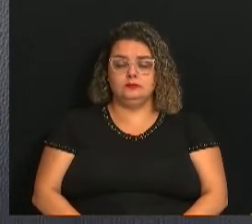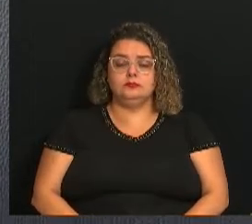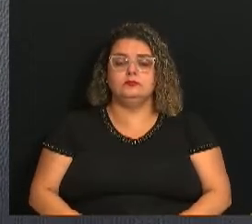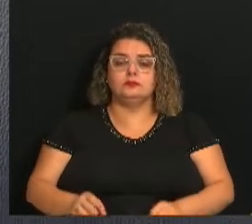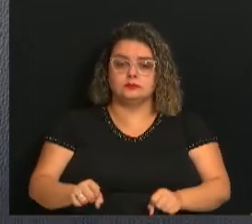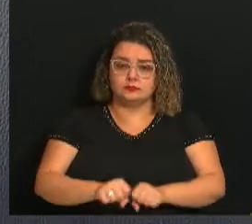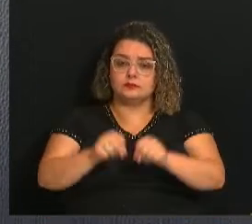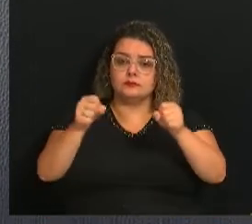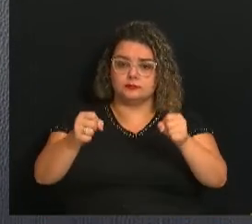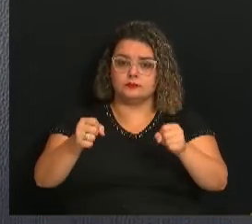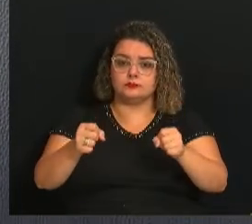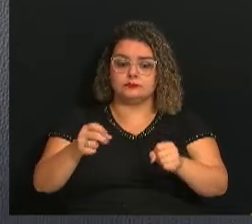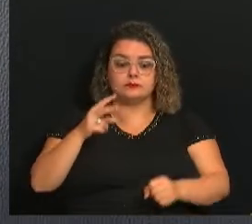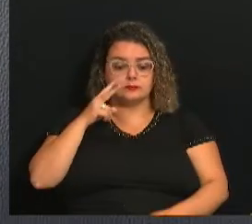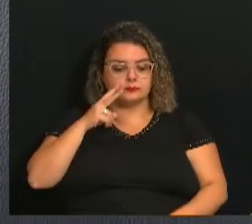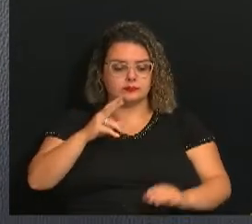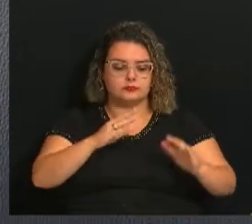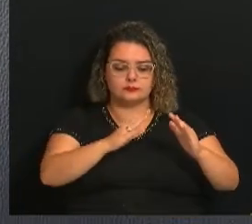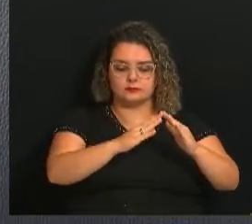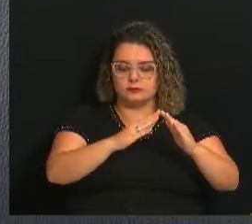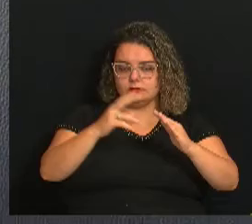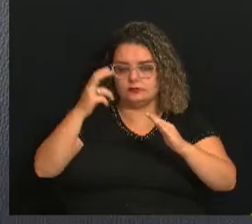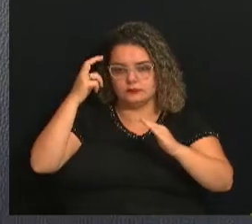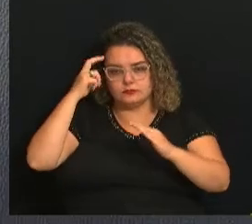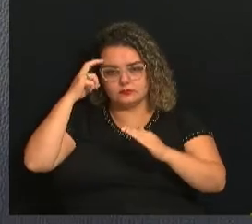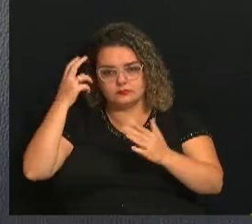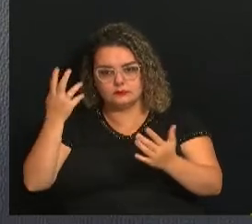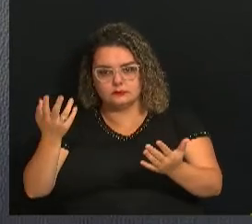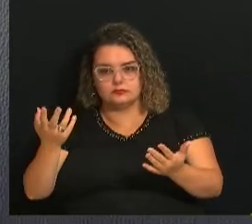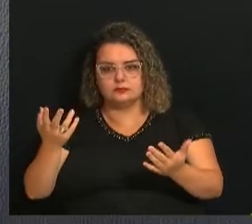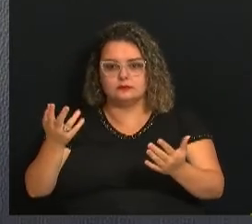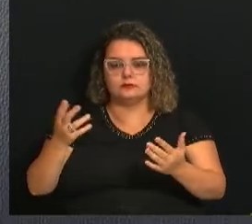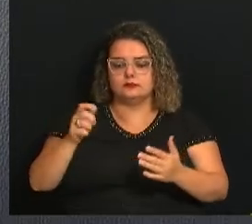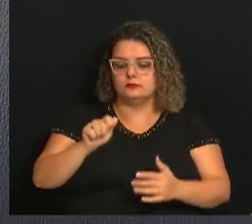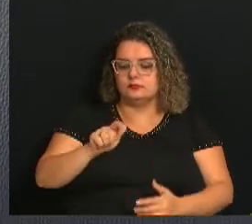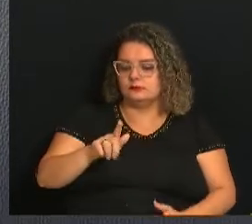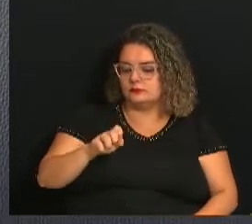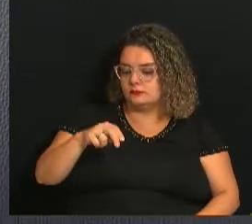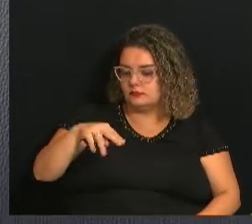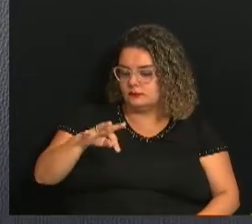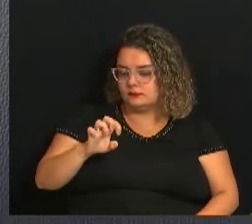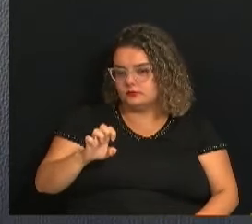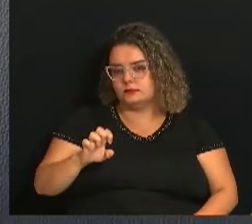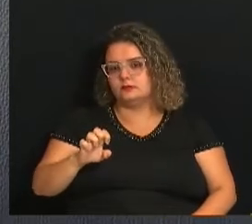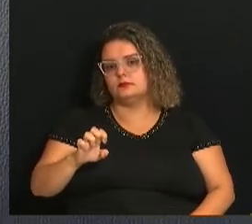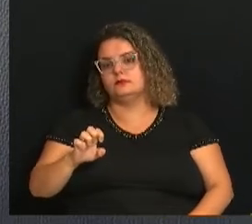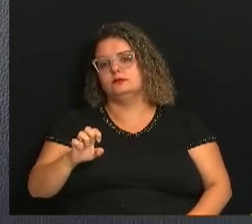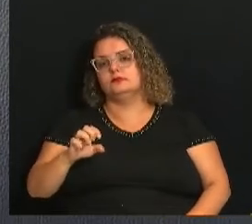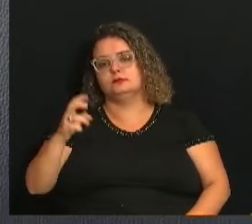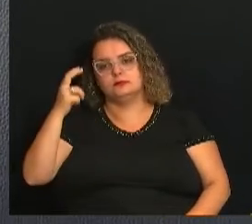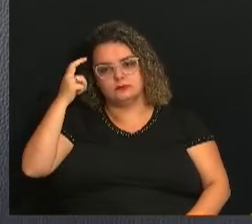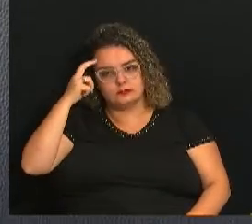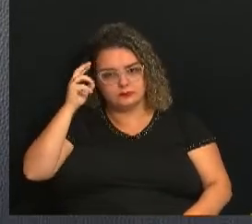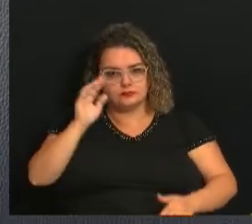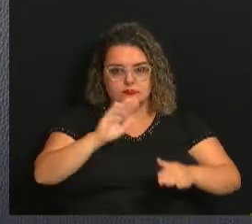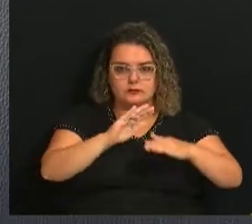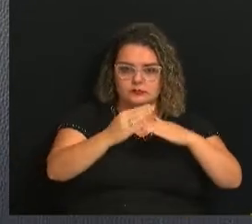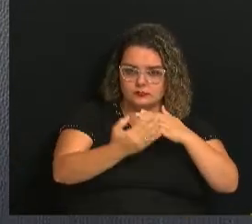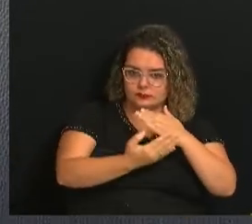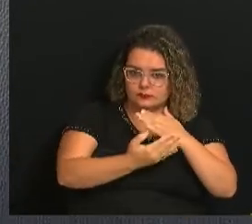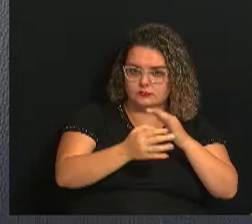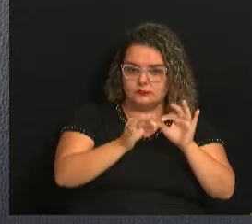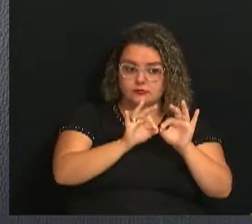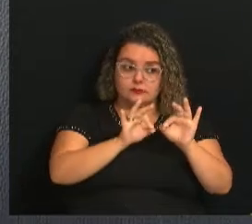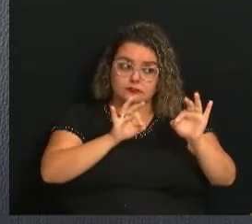as casas de cultura, né, os agentes culturais nos bairros, os agentes culturais nas periferias,